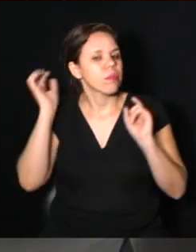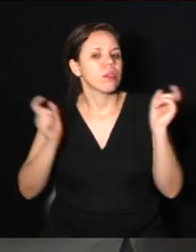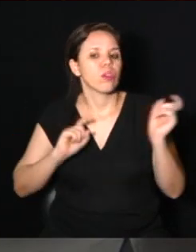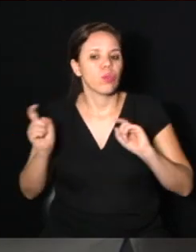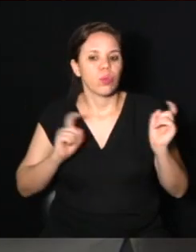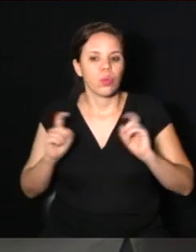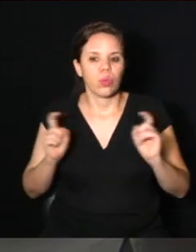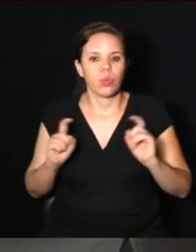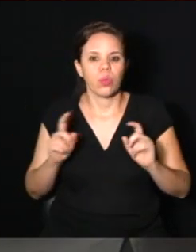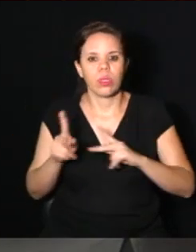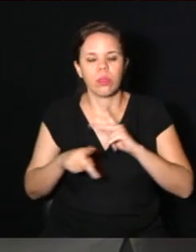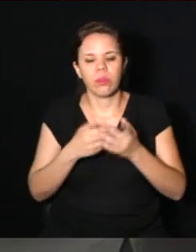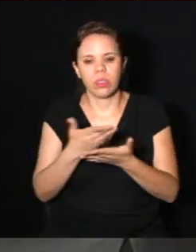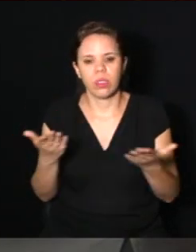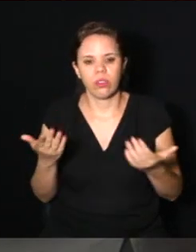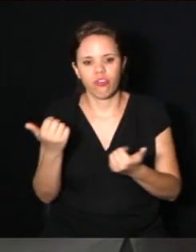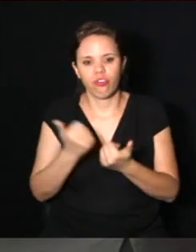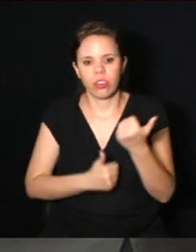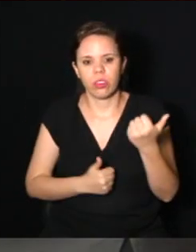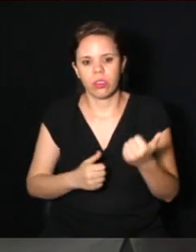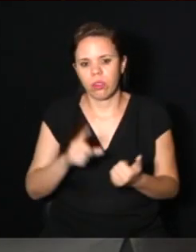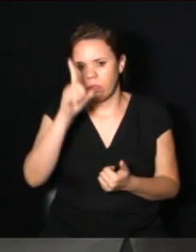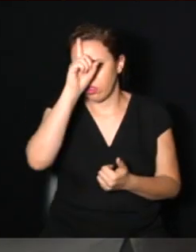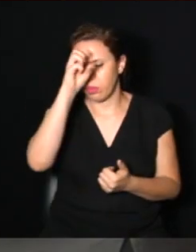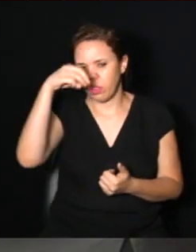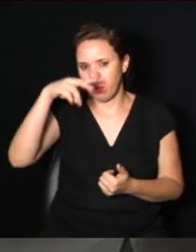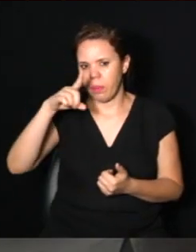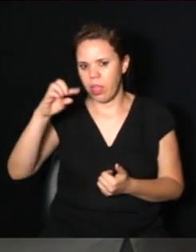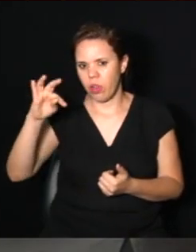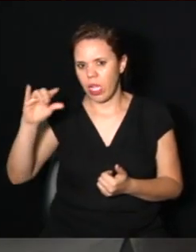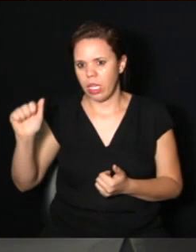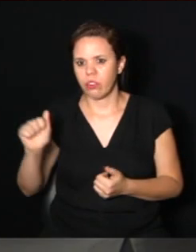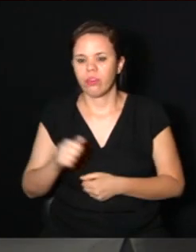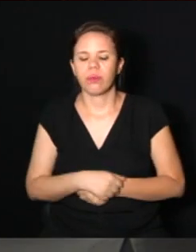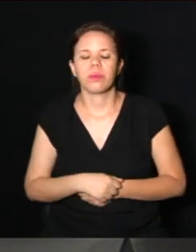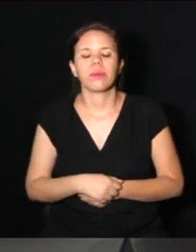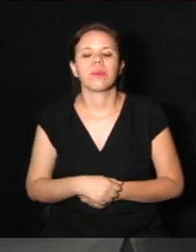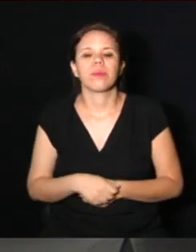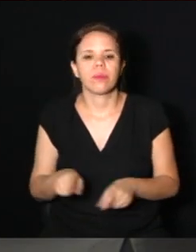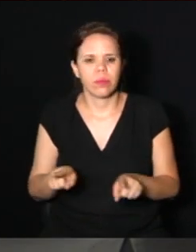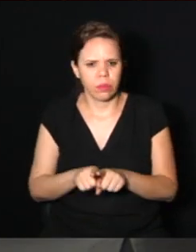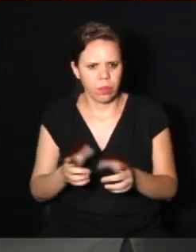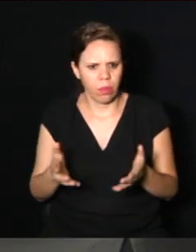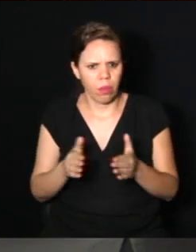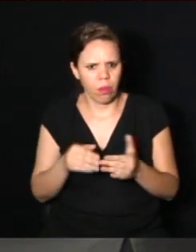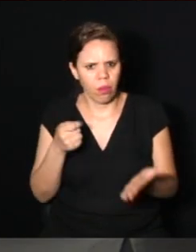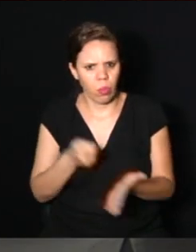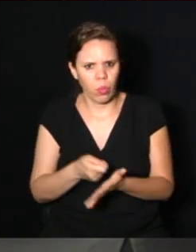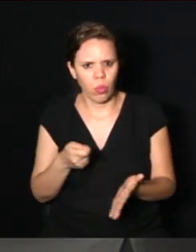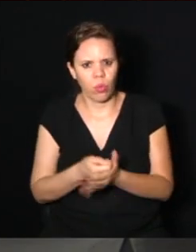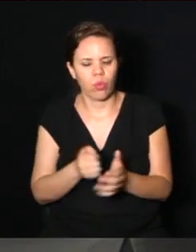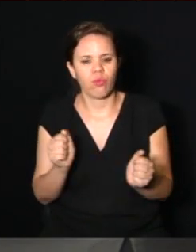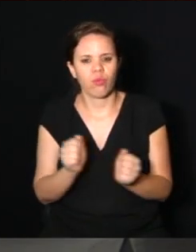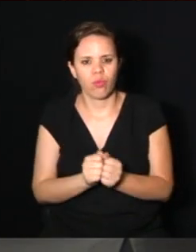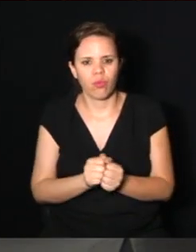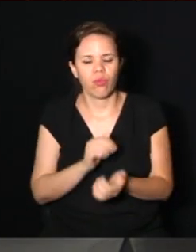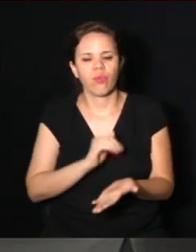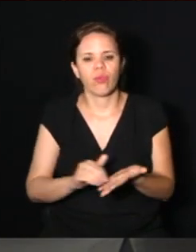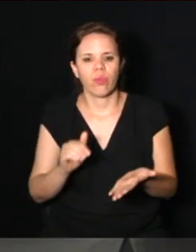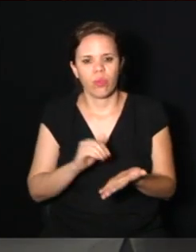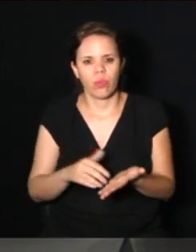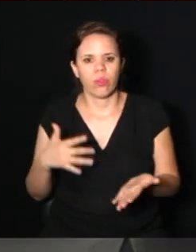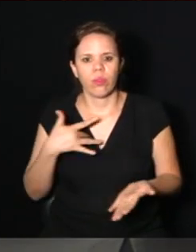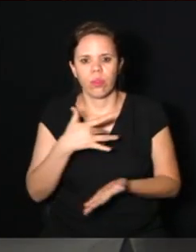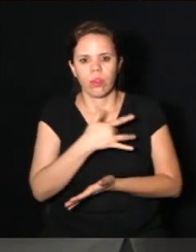com o pessoal, com a direção do Mário Gatti, mas pode também requerer, junto à Secretaria de